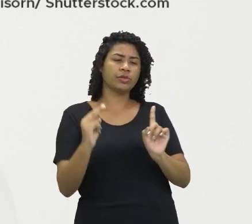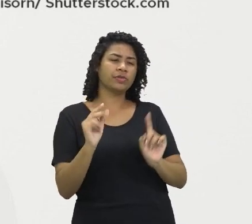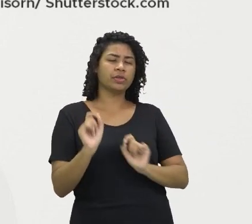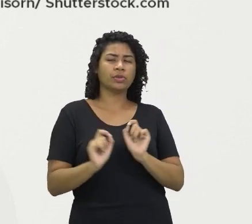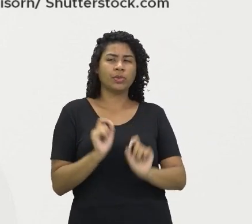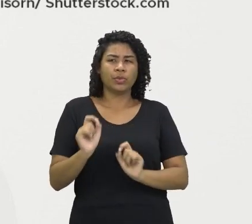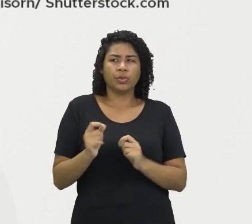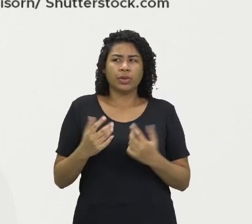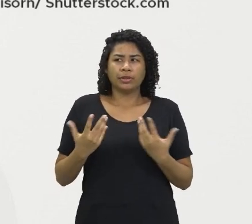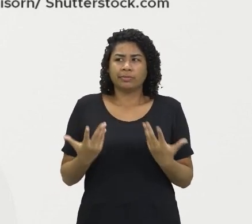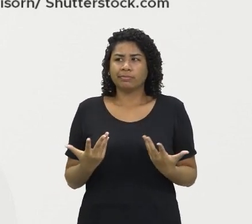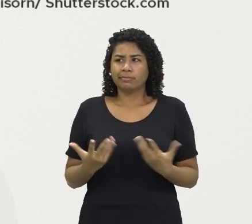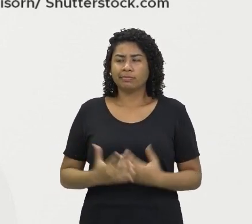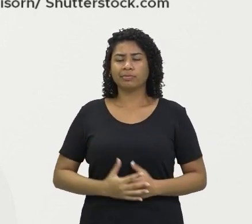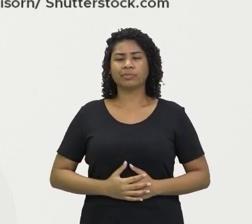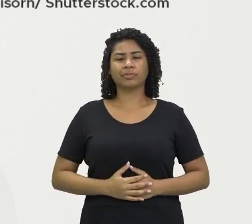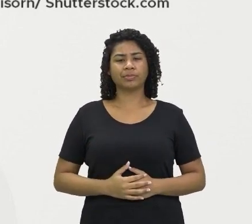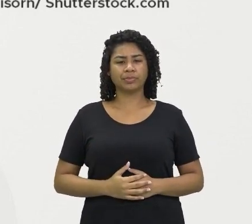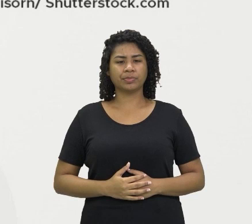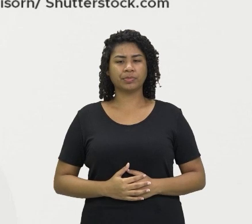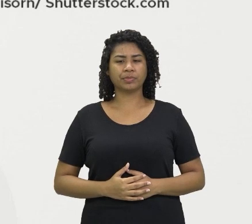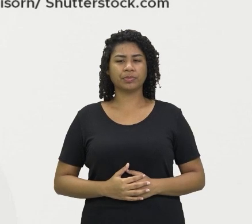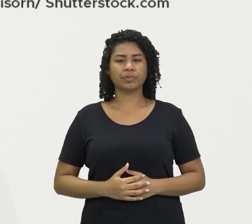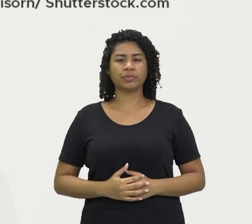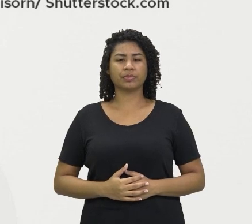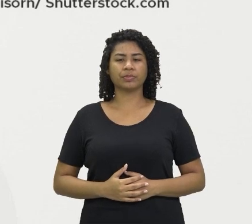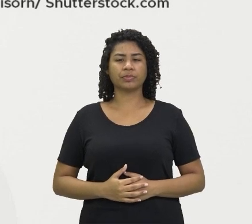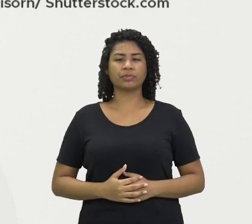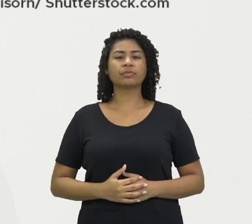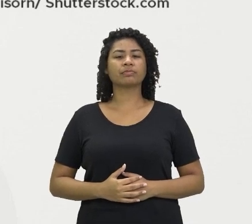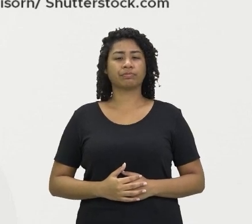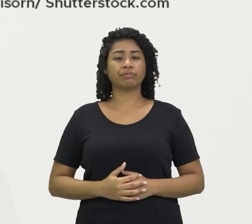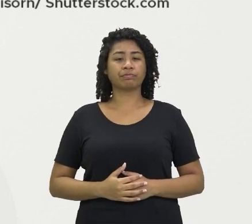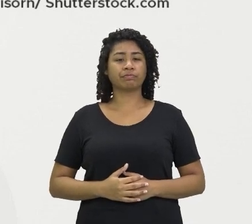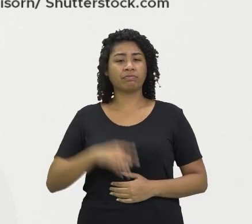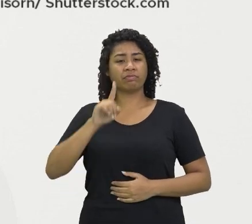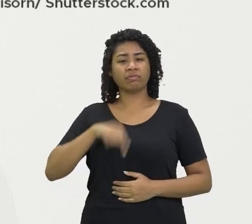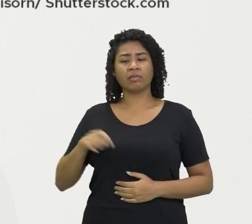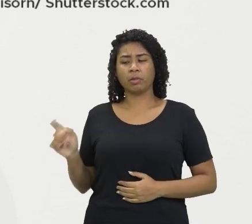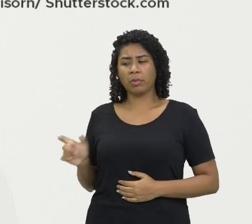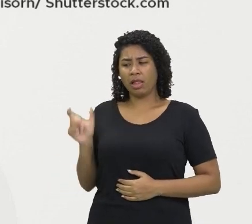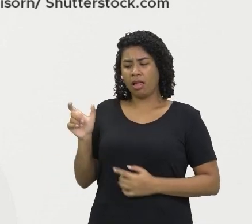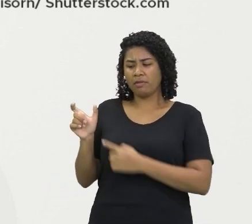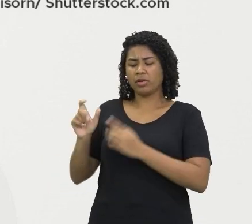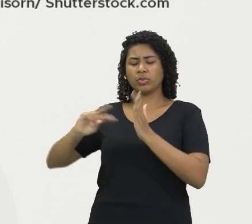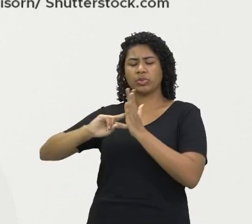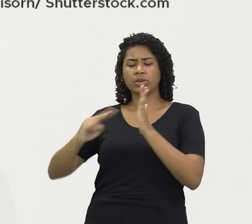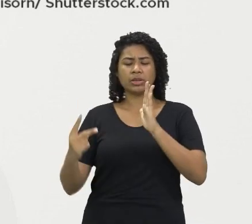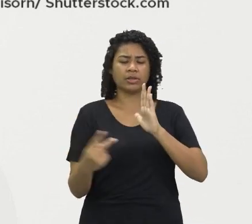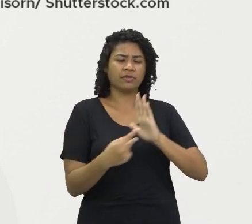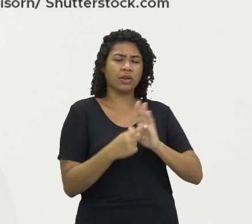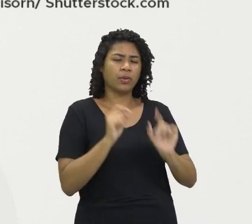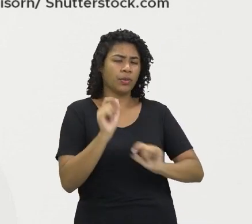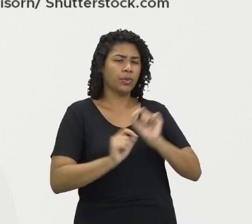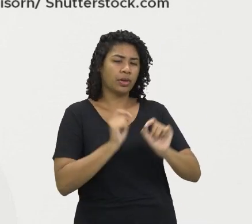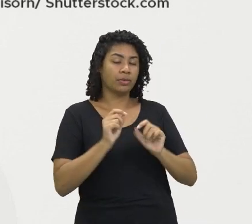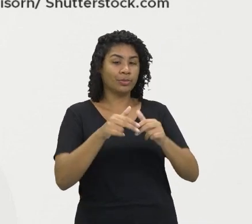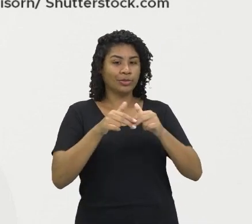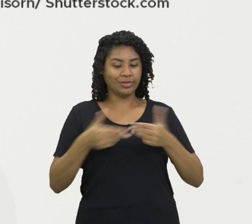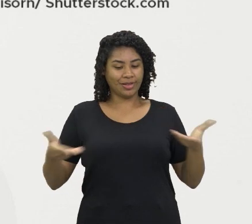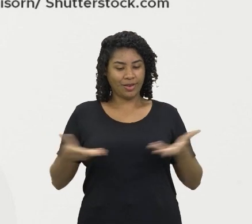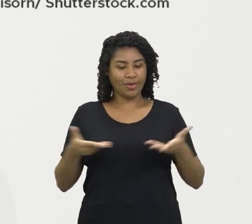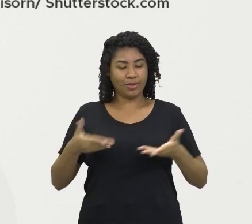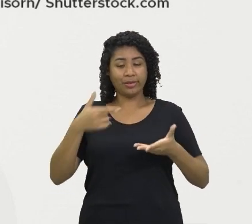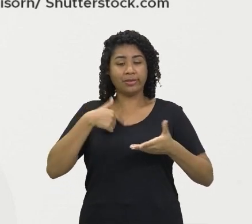nos debruçamos sobre o significado da espiritualidade. E aqui nós queremos dizer que espiritualidade é tudo aquilo